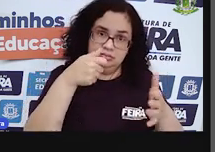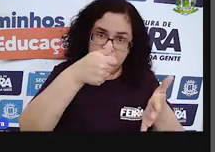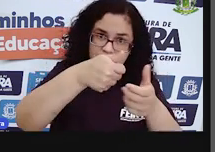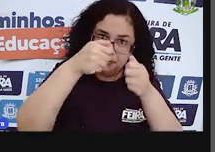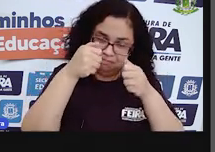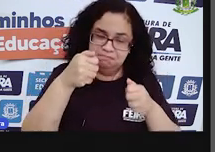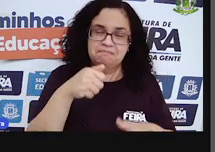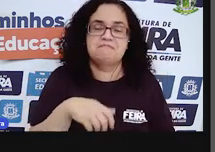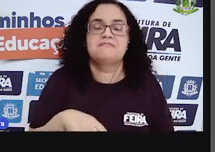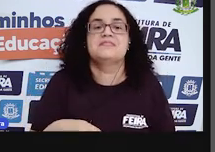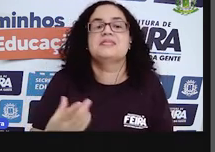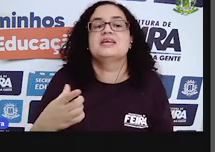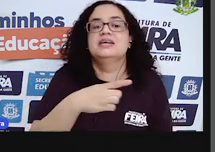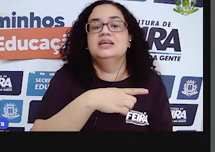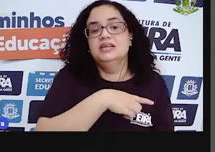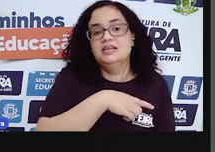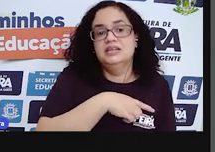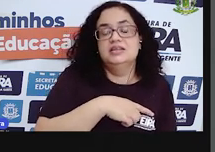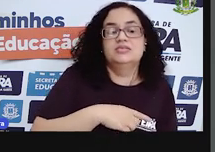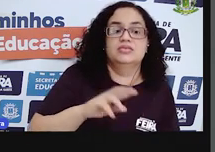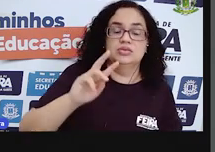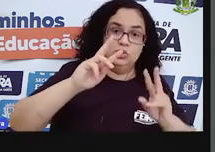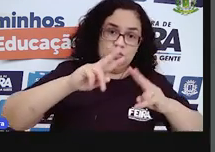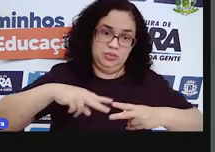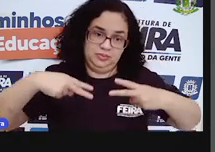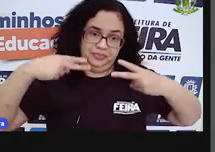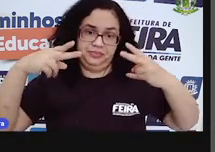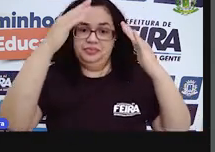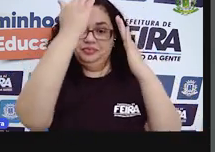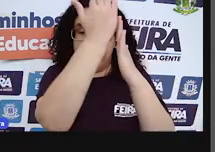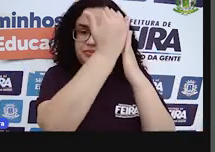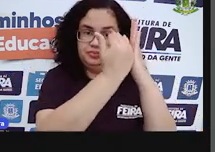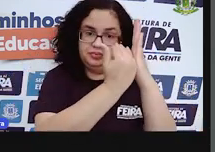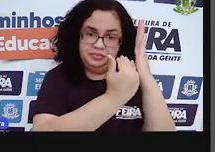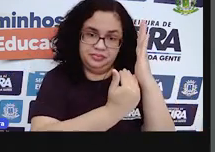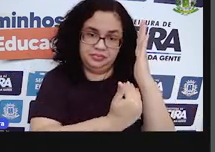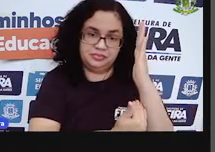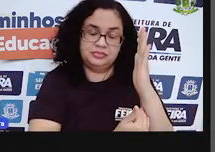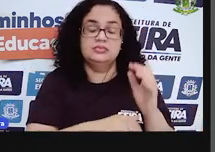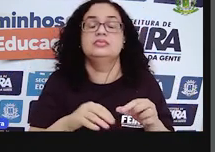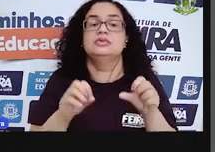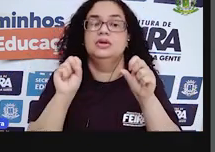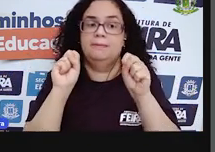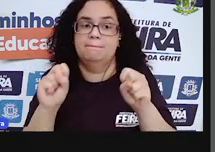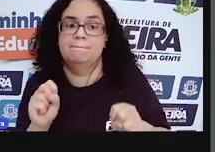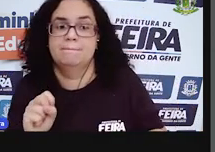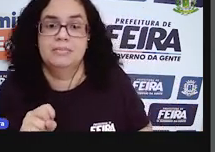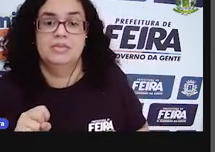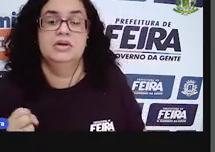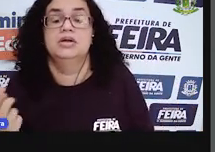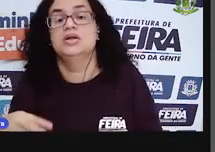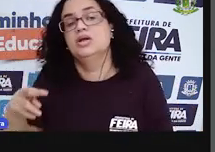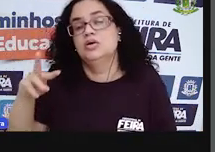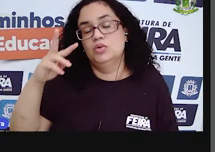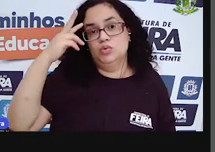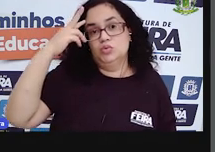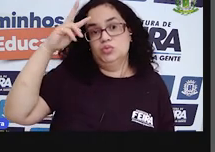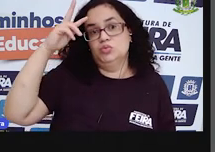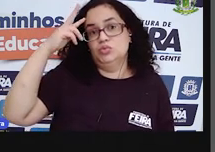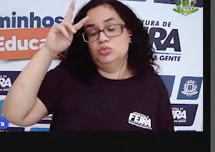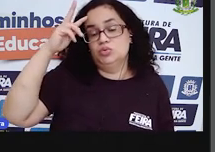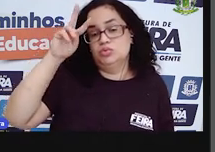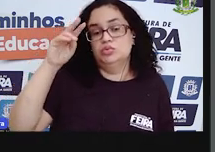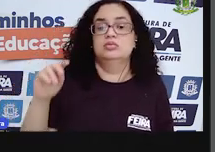certo vamos deixar também esse link aí na descrição para que você possa baixar essas